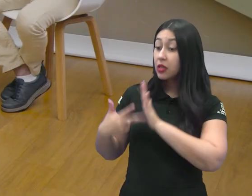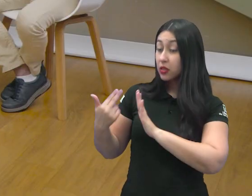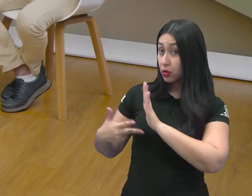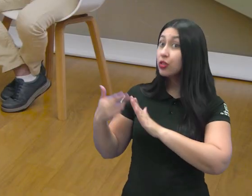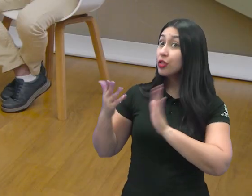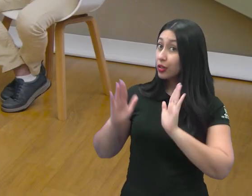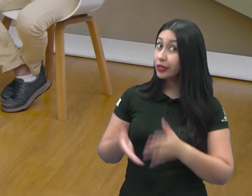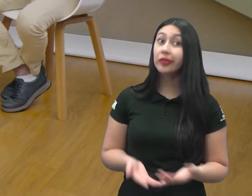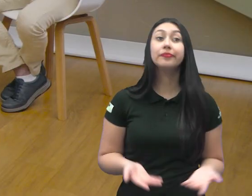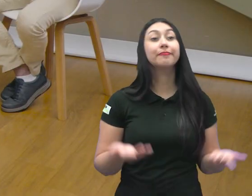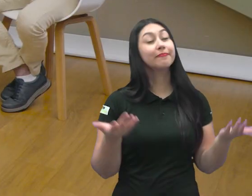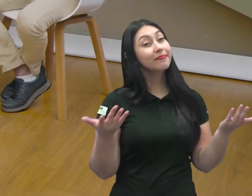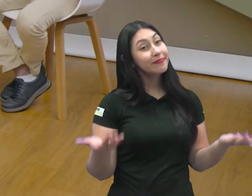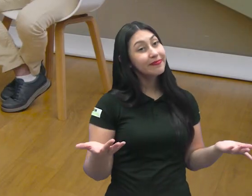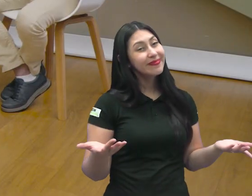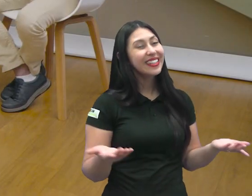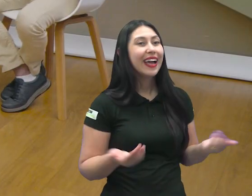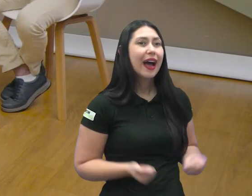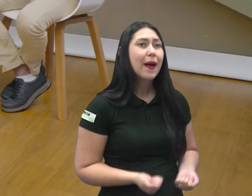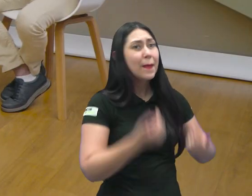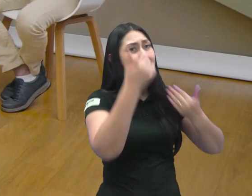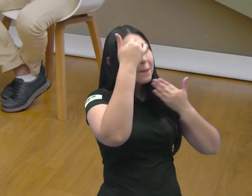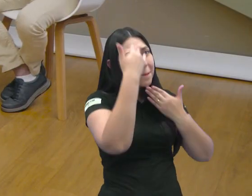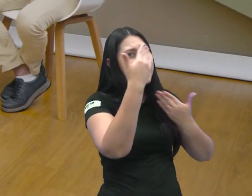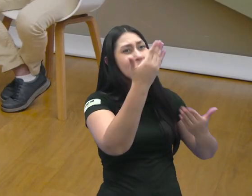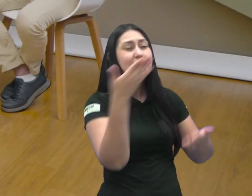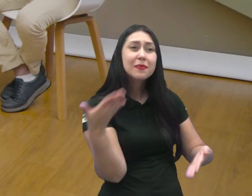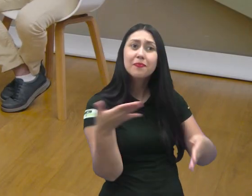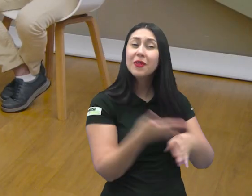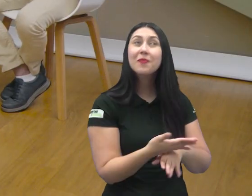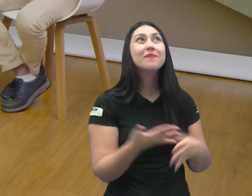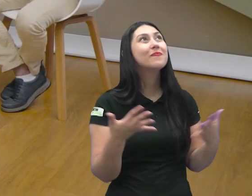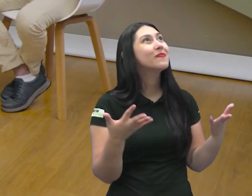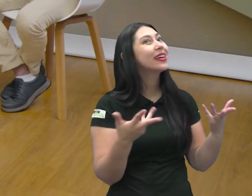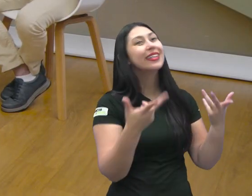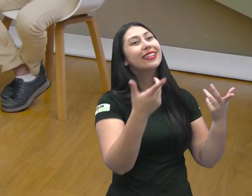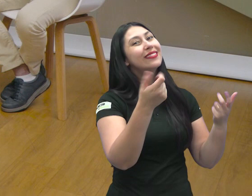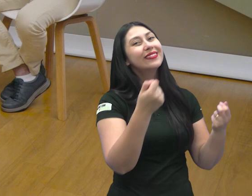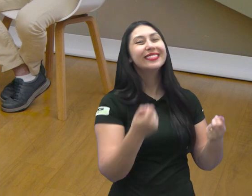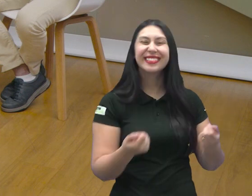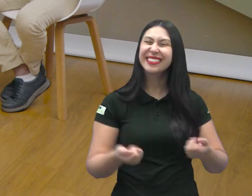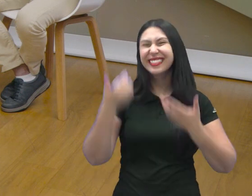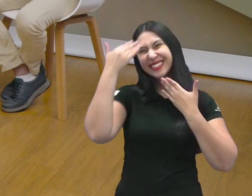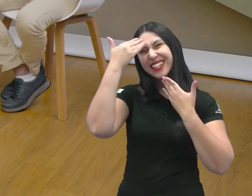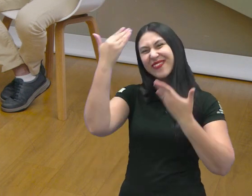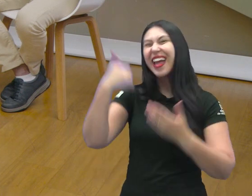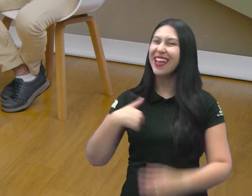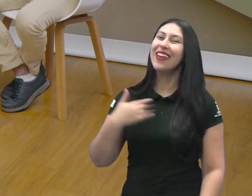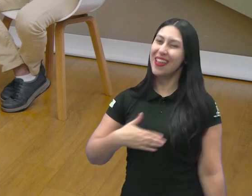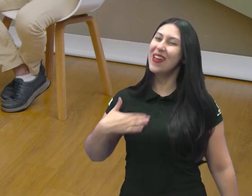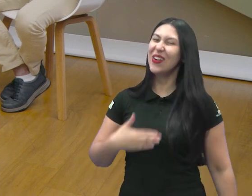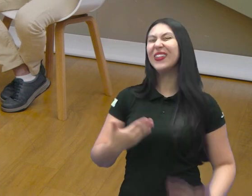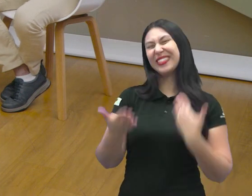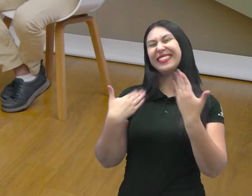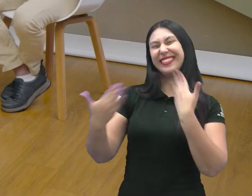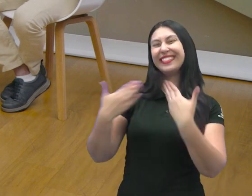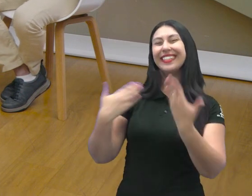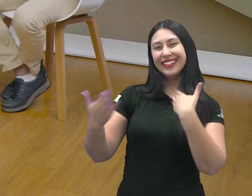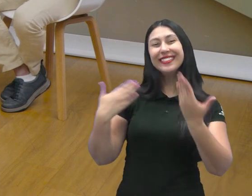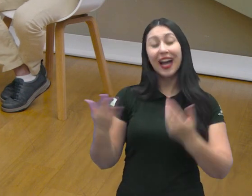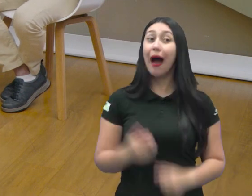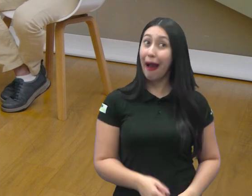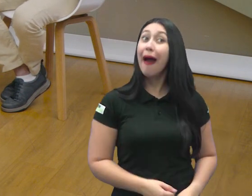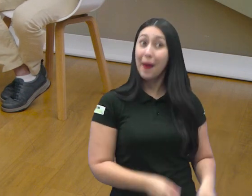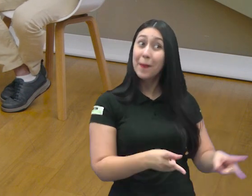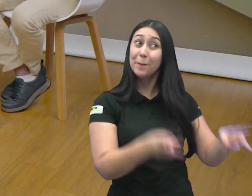Então, doutor Sérgio, muito obrigada pela participação, foi incrível. Muito obrigado, viu? Eu gosto muito de conversar. Percebemos e foi